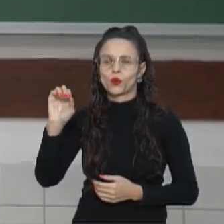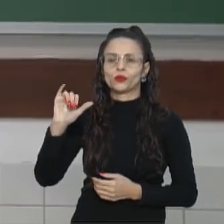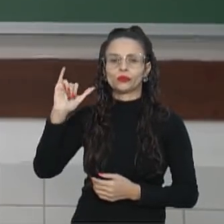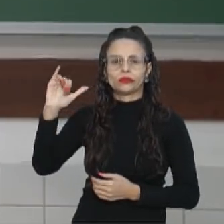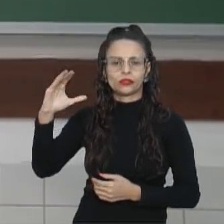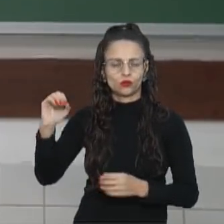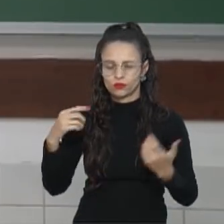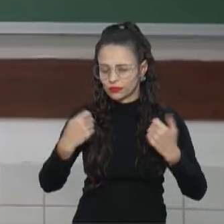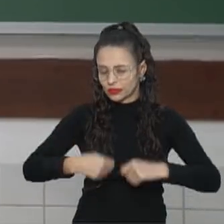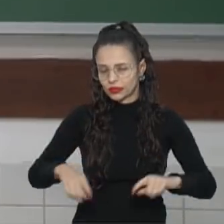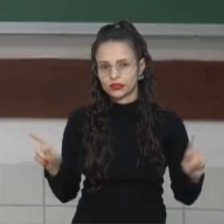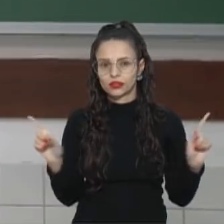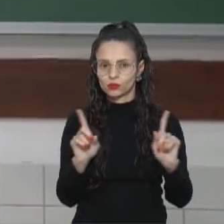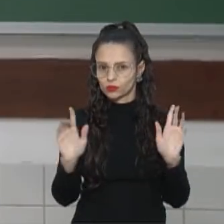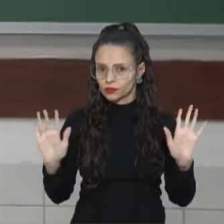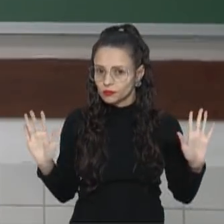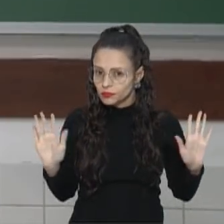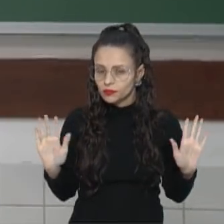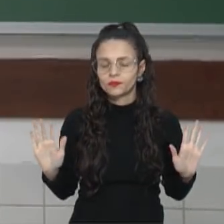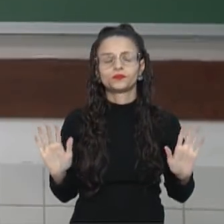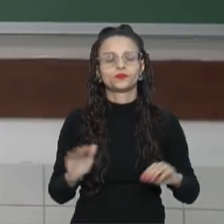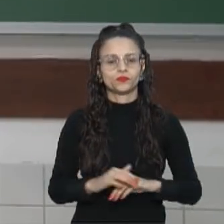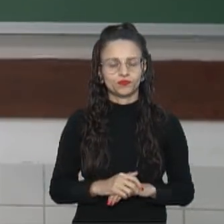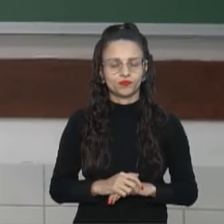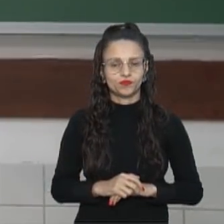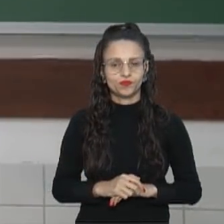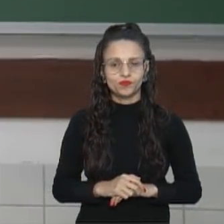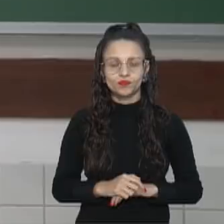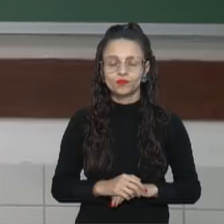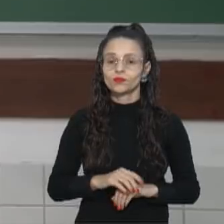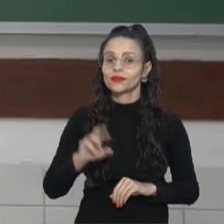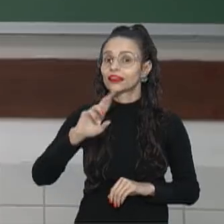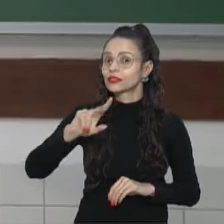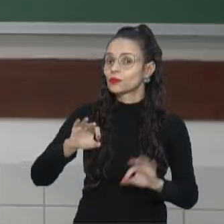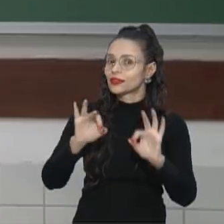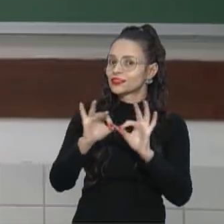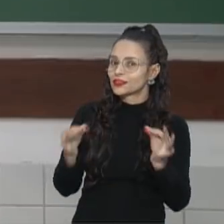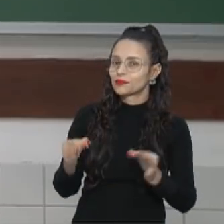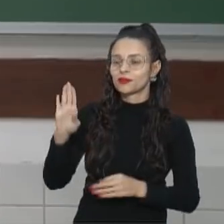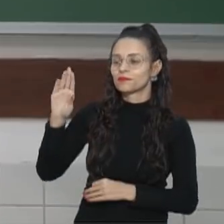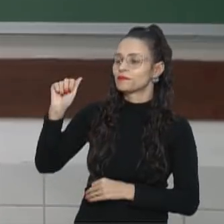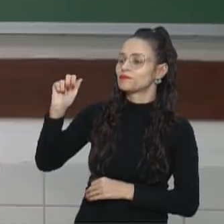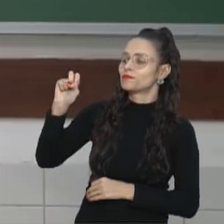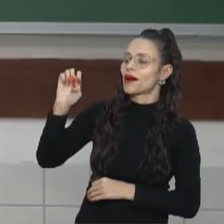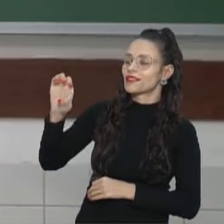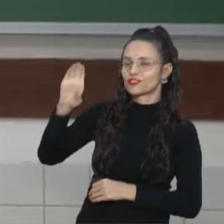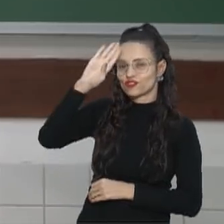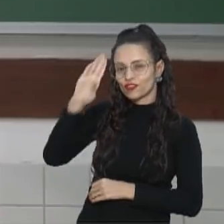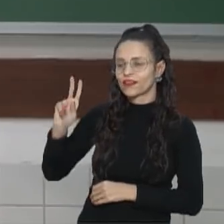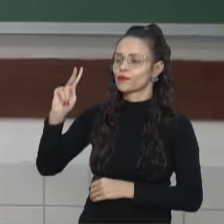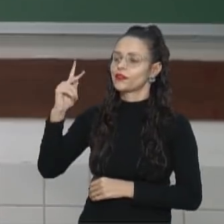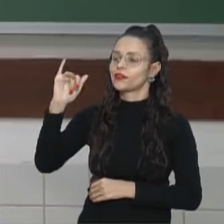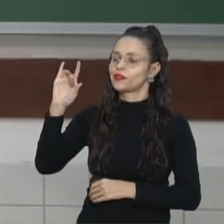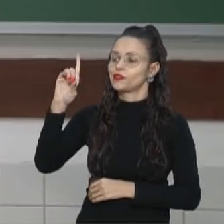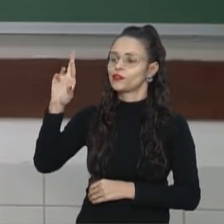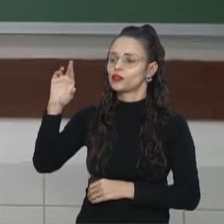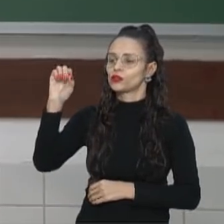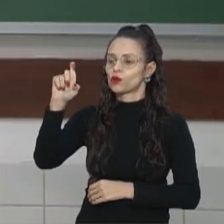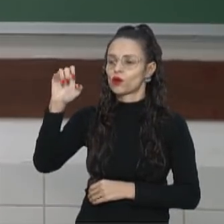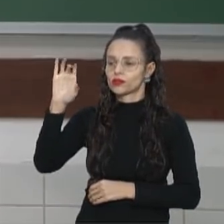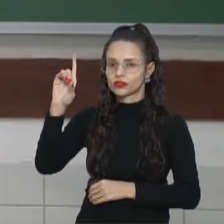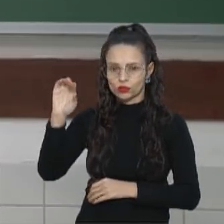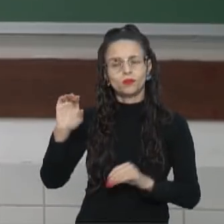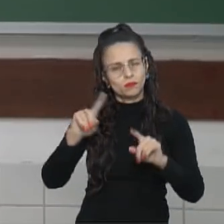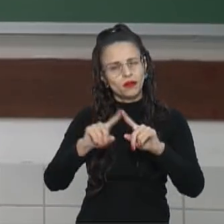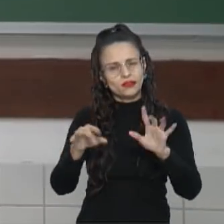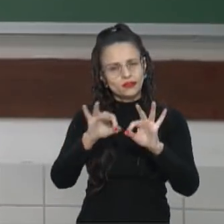ico. Não precisa ter esse problema. Não é tão simples quanto base, que era só chamar hidróxido de e o nome do cátion, mas